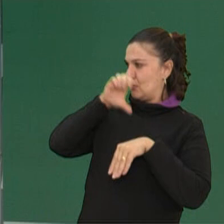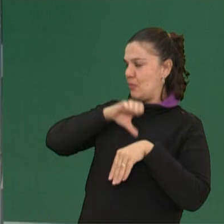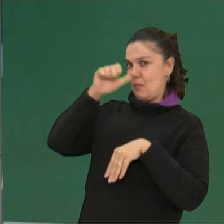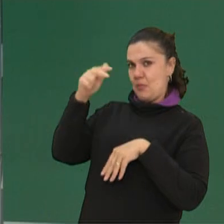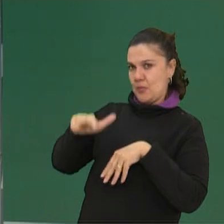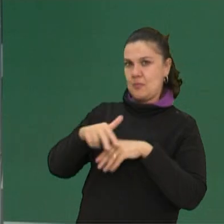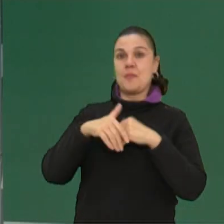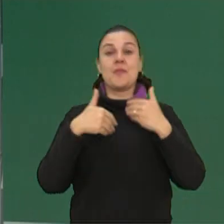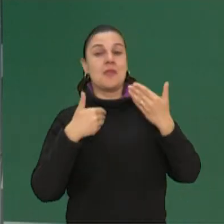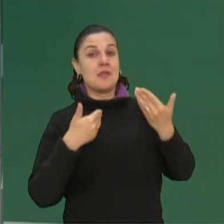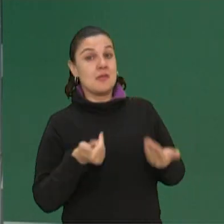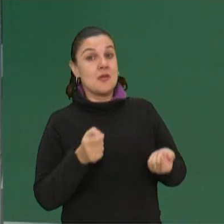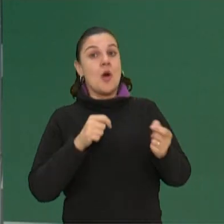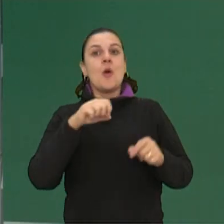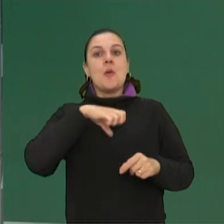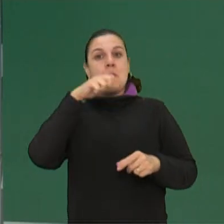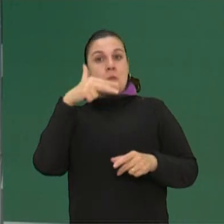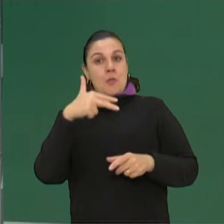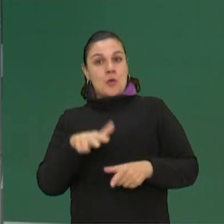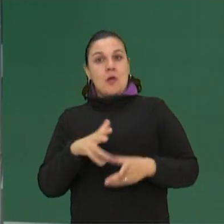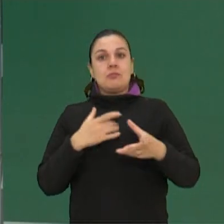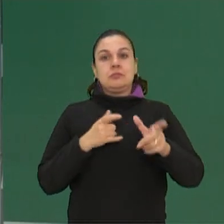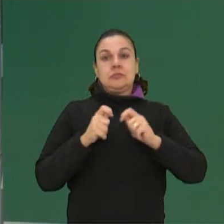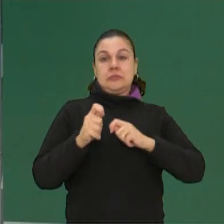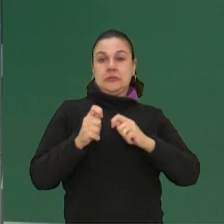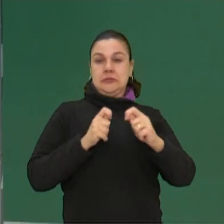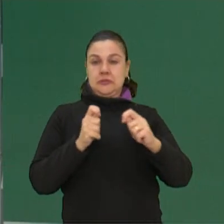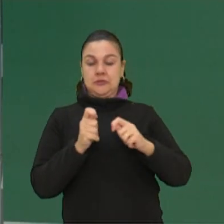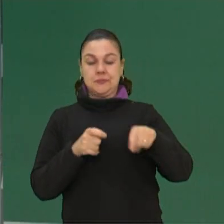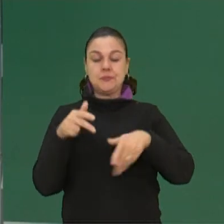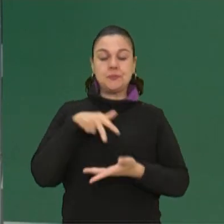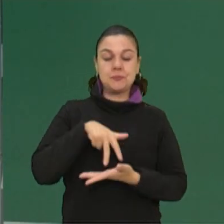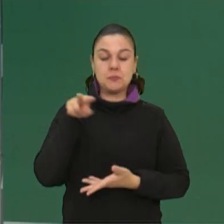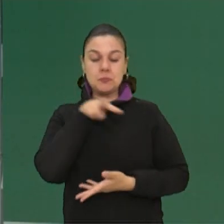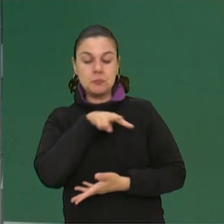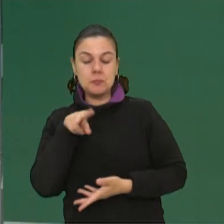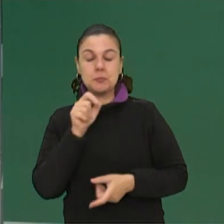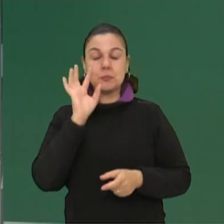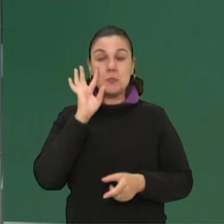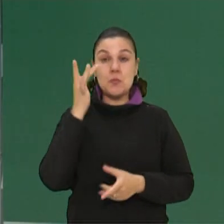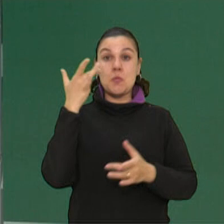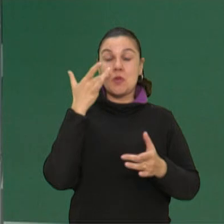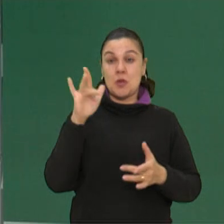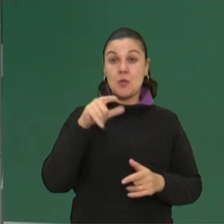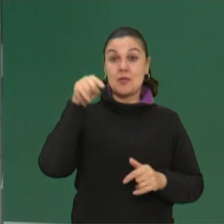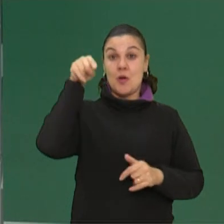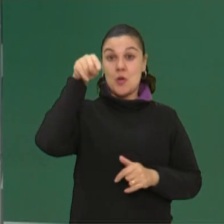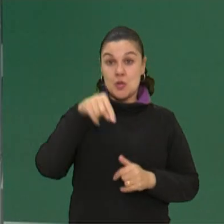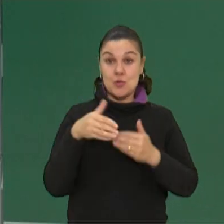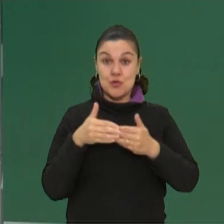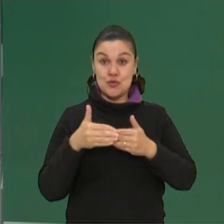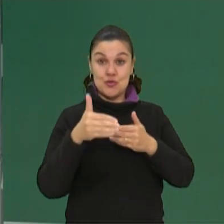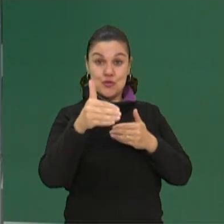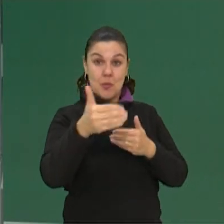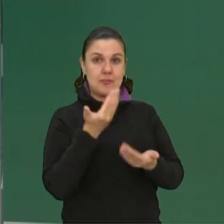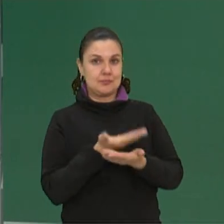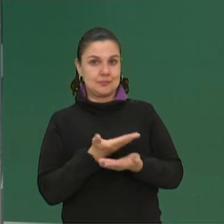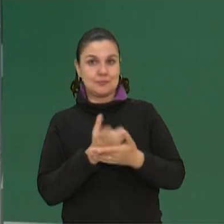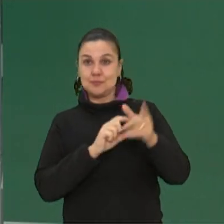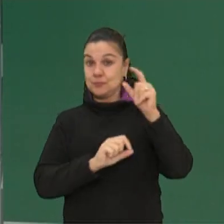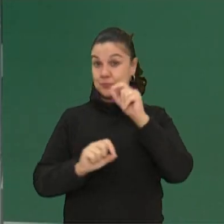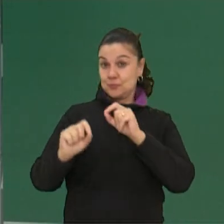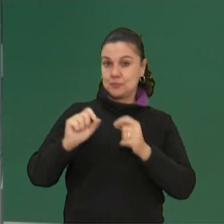Portugal. Então, Portugal queria manter um controle mais rígido sobre esse ouro. E é sobre isso, aliás, que a gente começa a falar na aula de